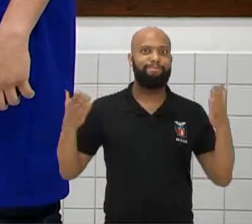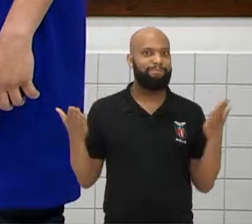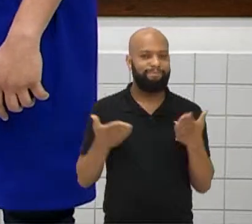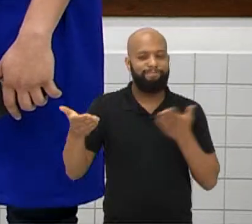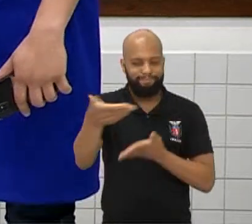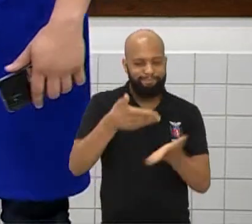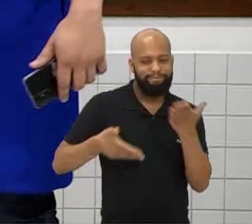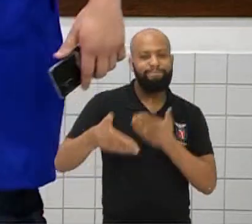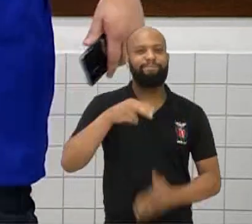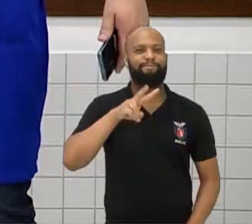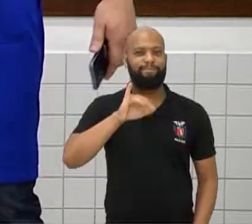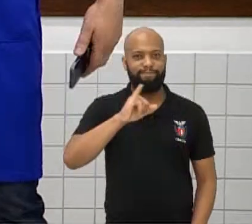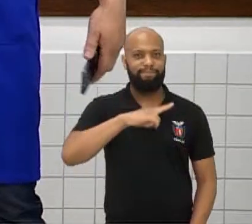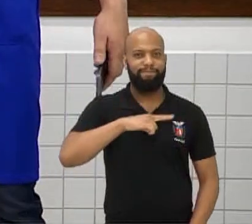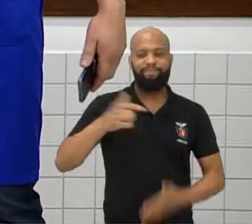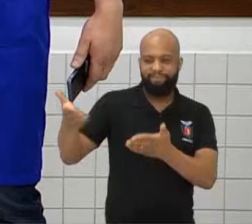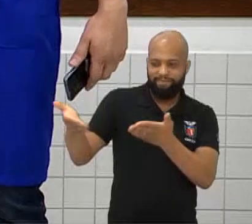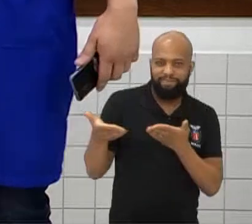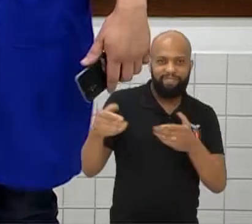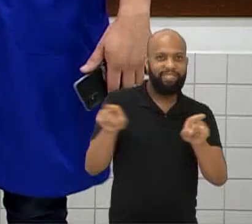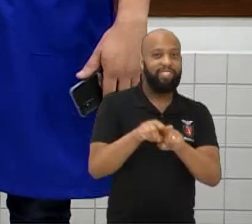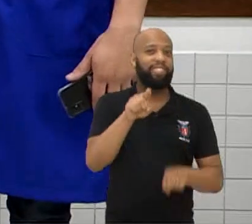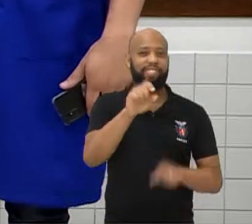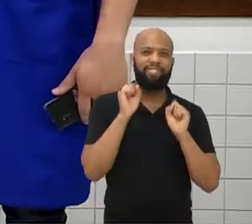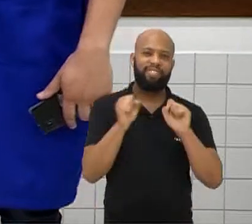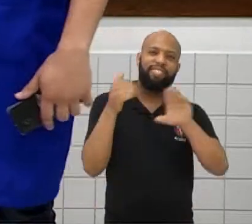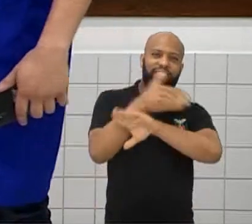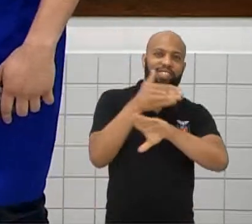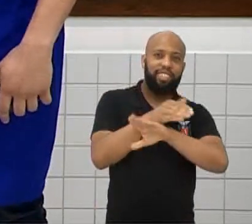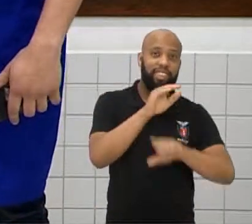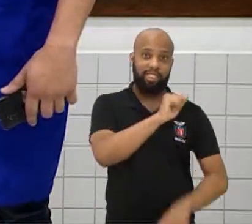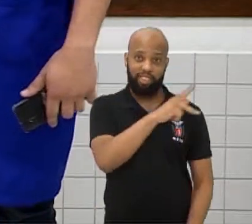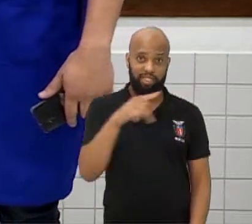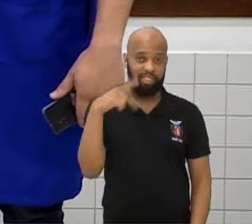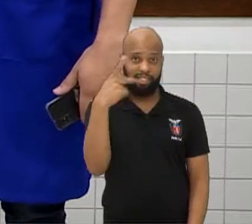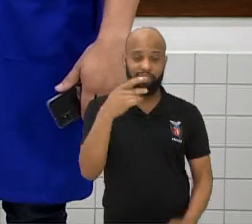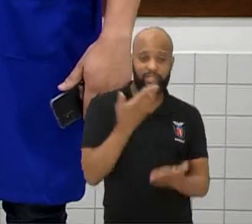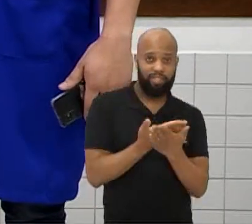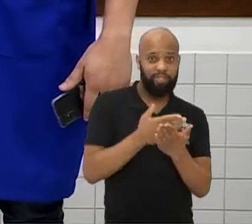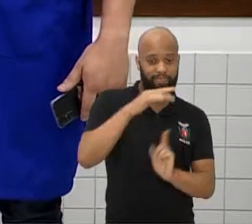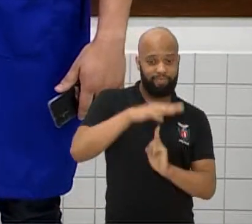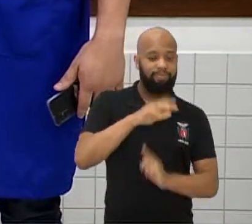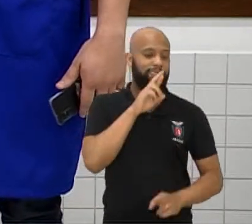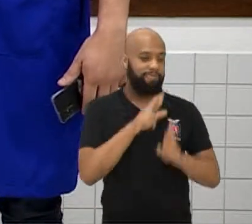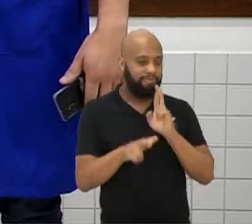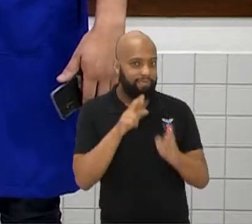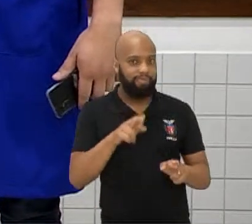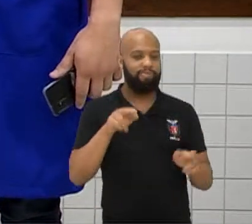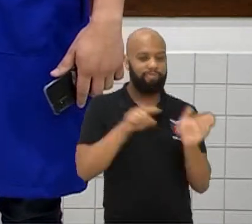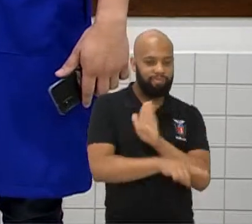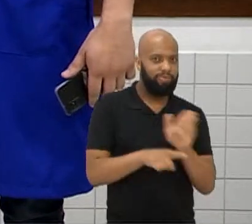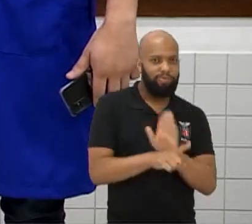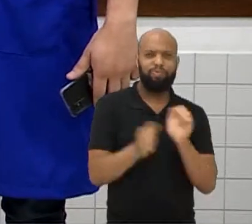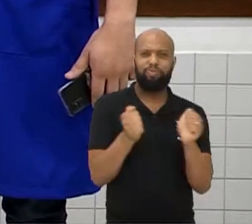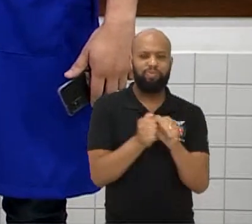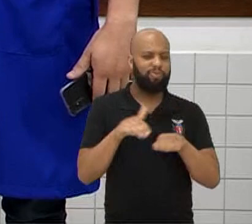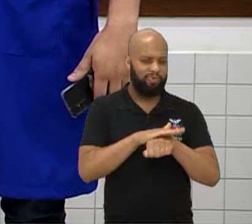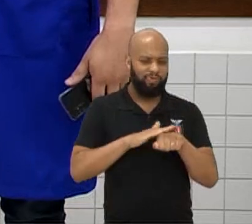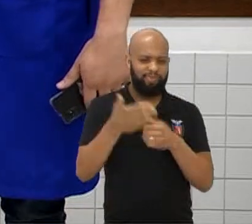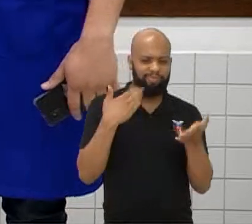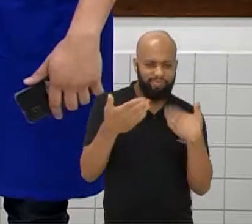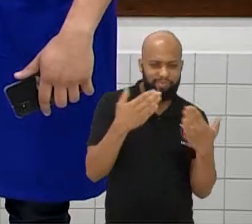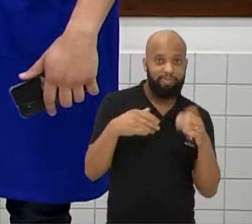aula interativa, uma aula com convidado, uma aula que você vai poder acessar seu aplicativo Aula Paraná, responder os quiz com a gente, vai poder conversar com a gente